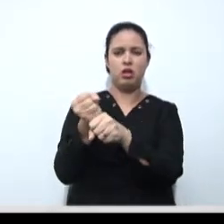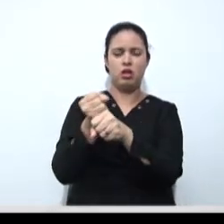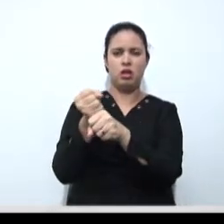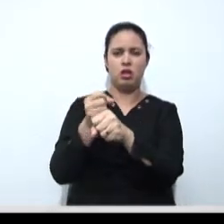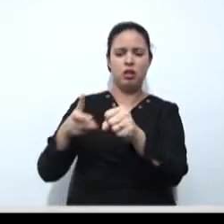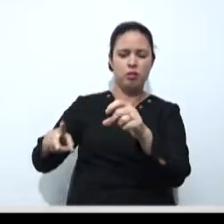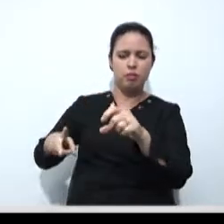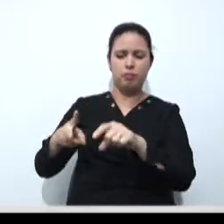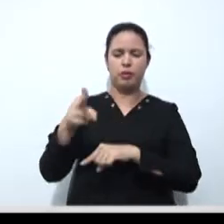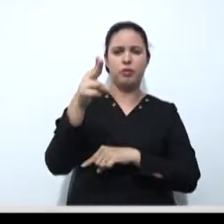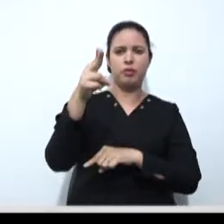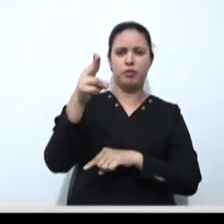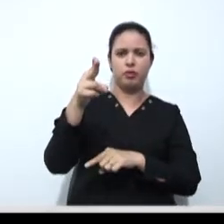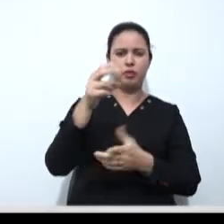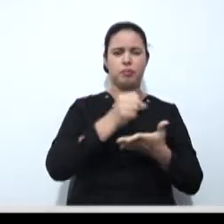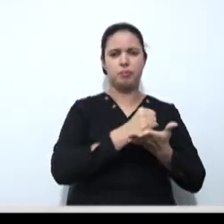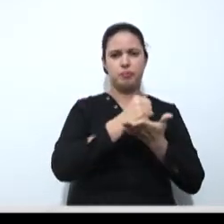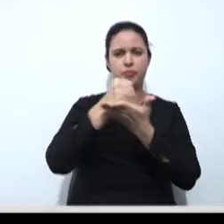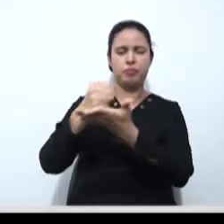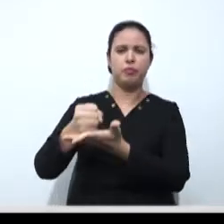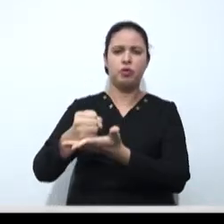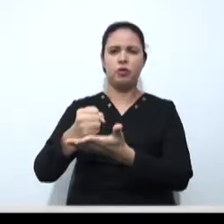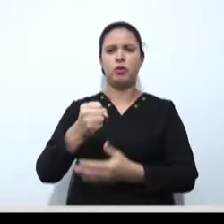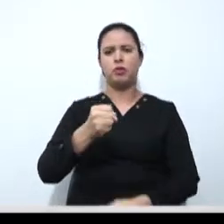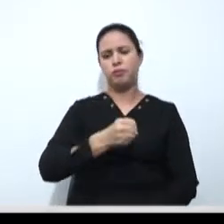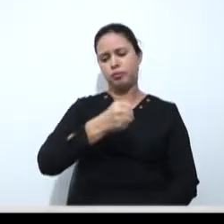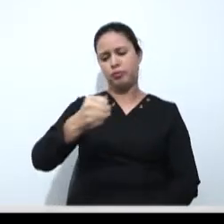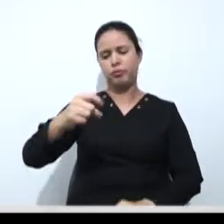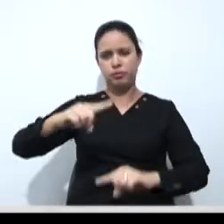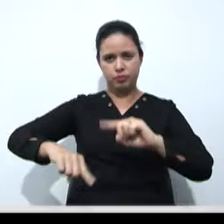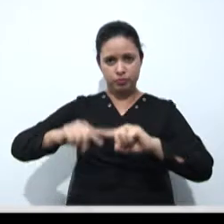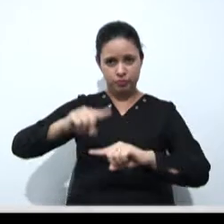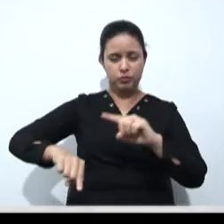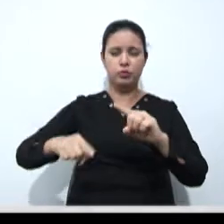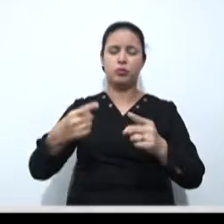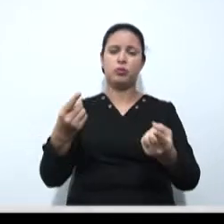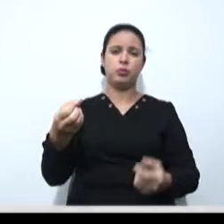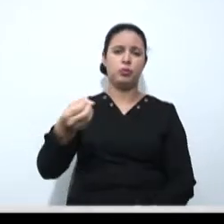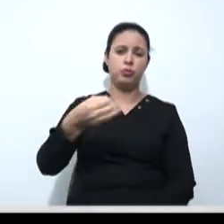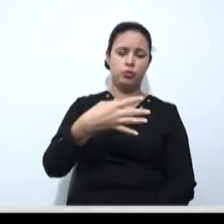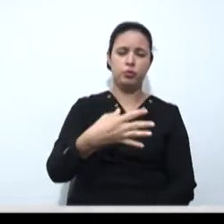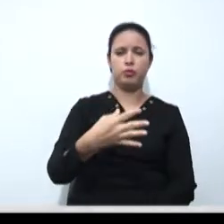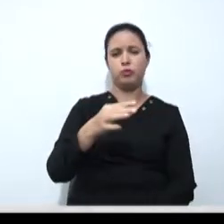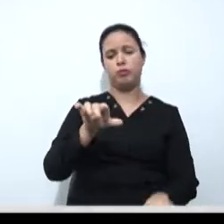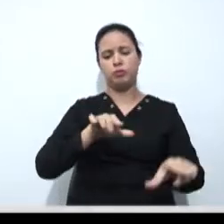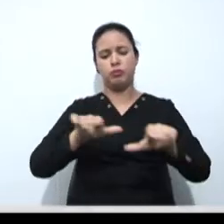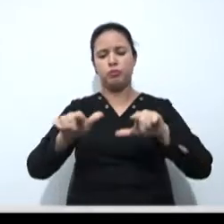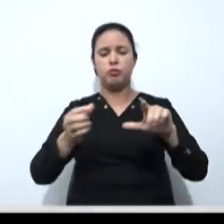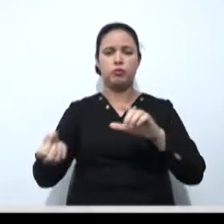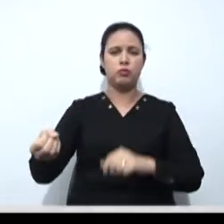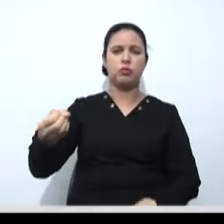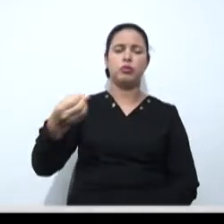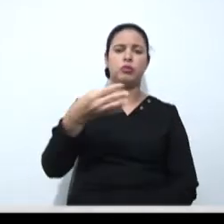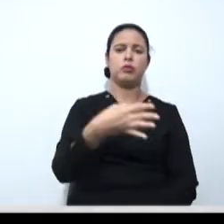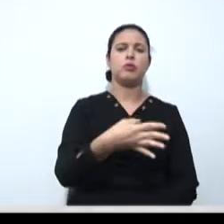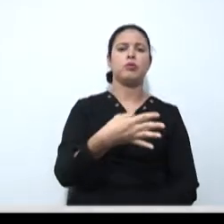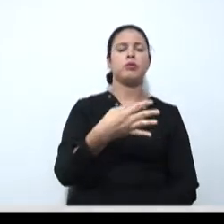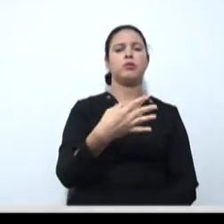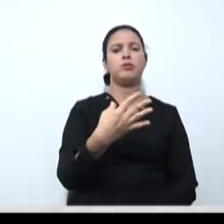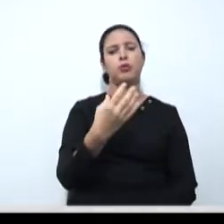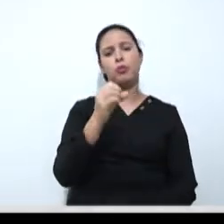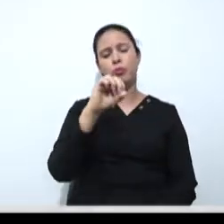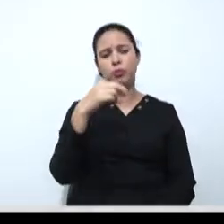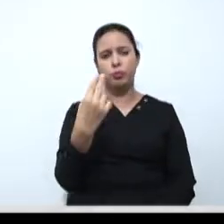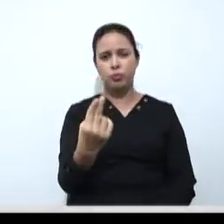de novos produtos ou serviços, pela criação de novas organizações ou